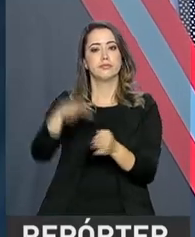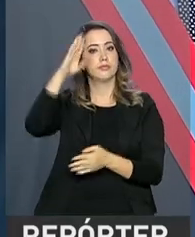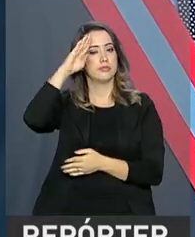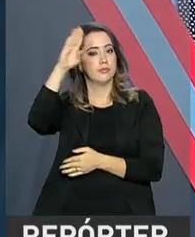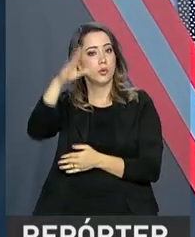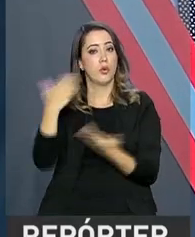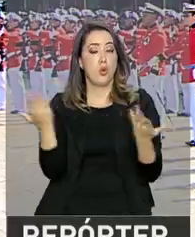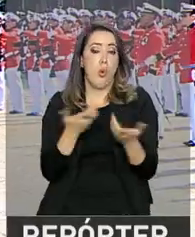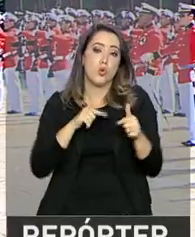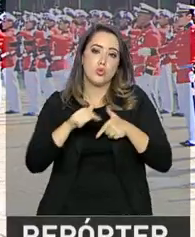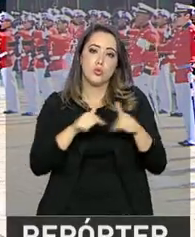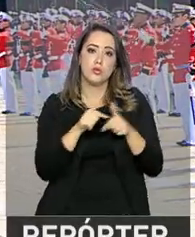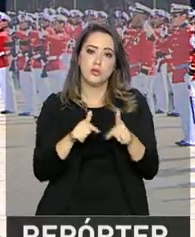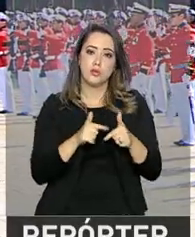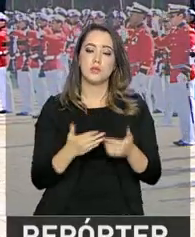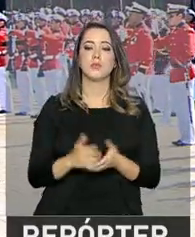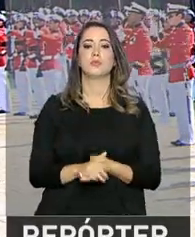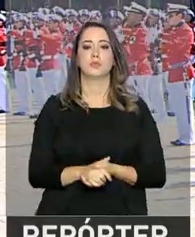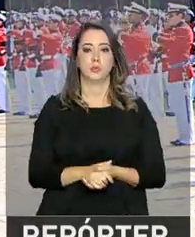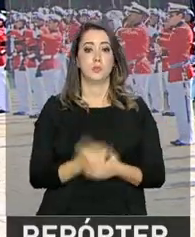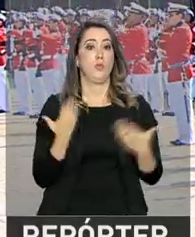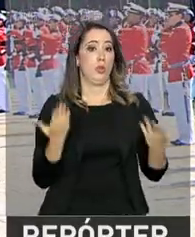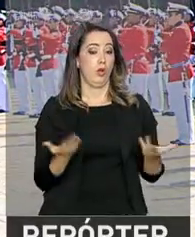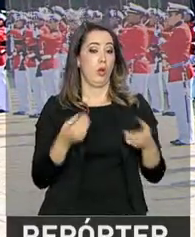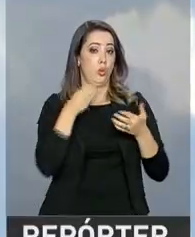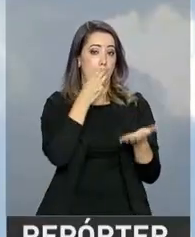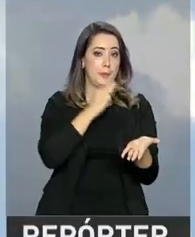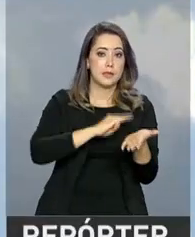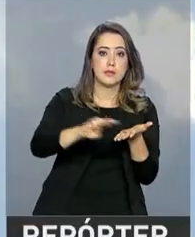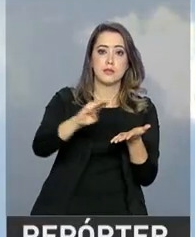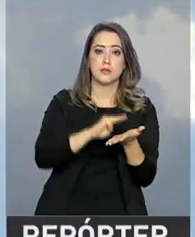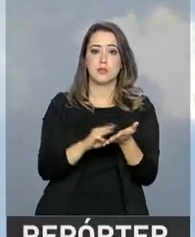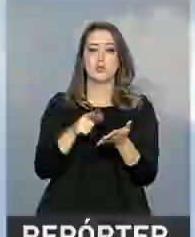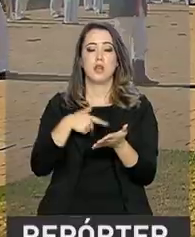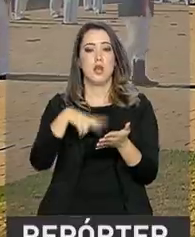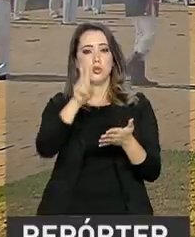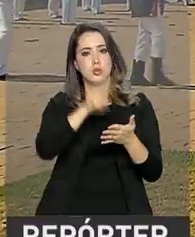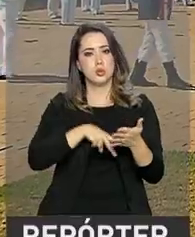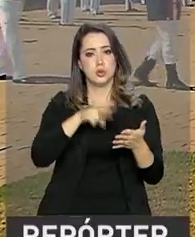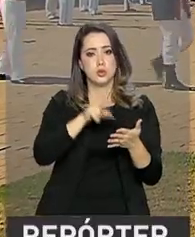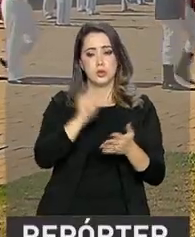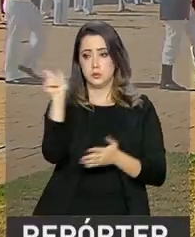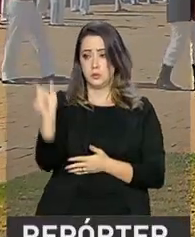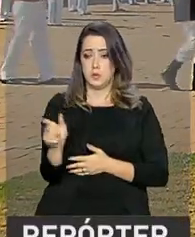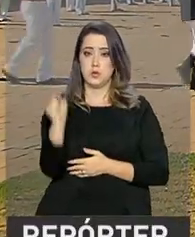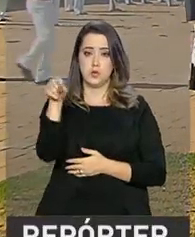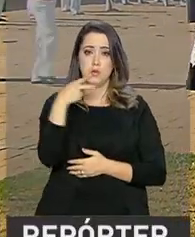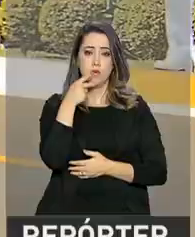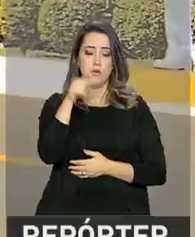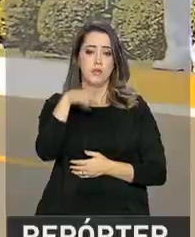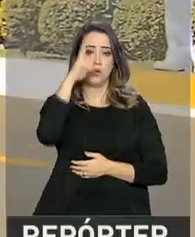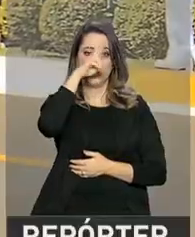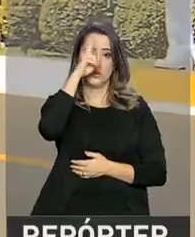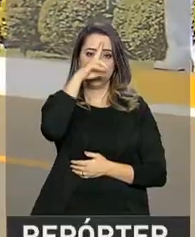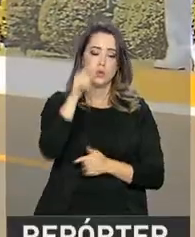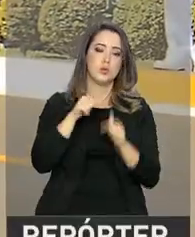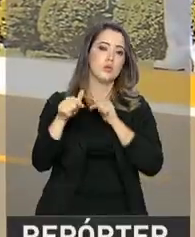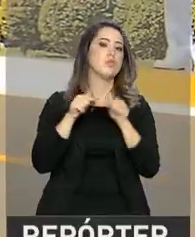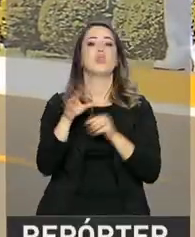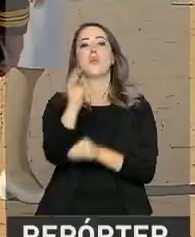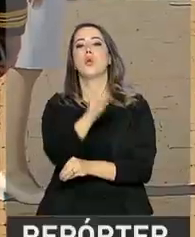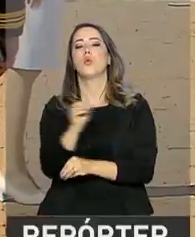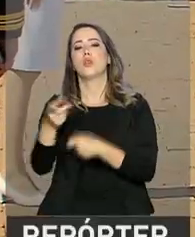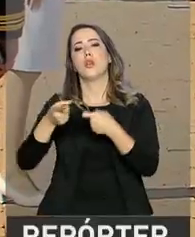desenvolvido atualmente pela Força Militar. Numa mensagem lida pelo mestre de cerimônias, Temer lembrou da atuação da Marinha no